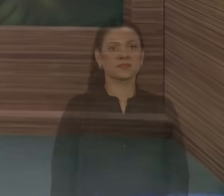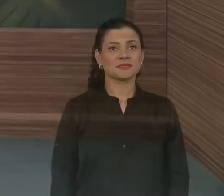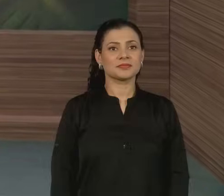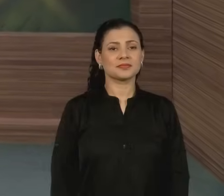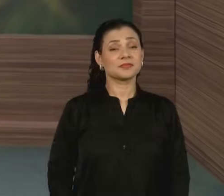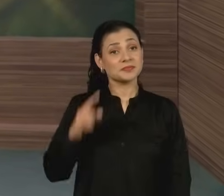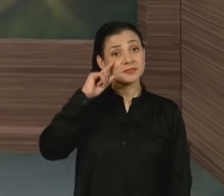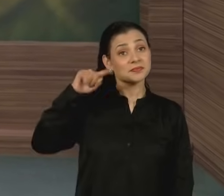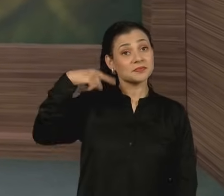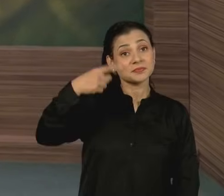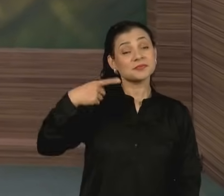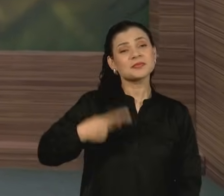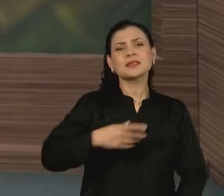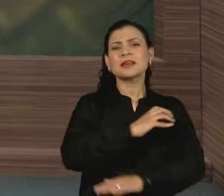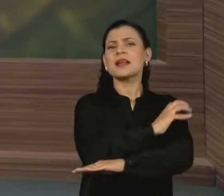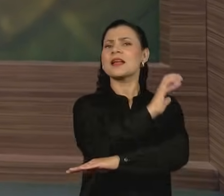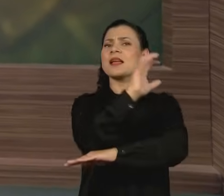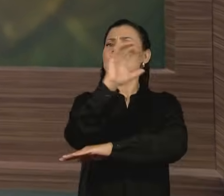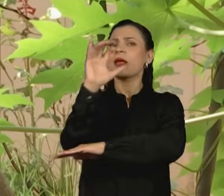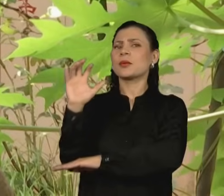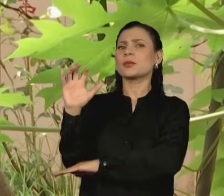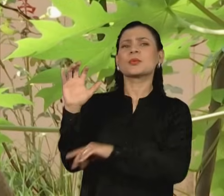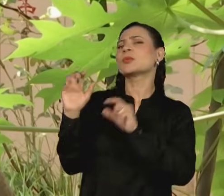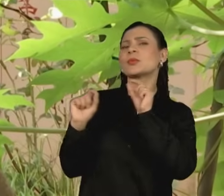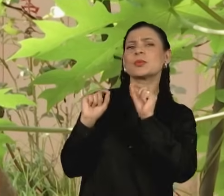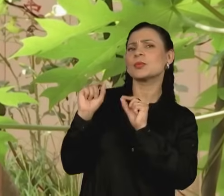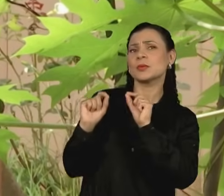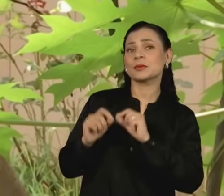Veja a seguir aqui no Repórter Eco.